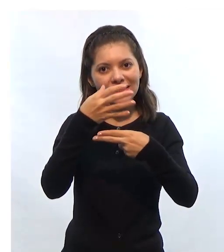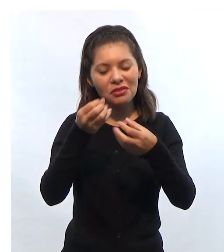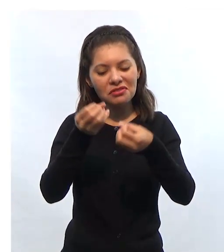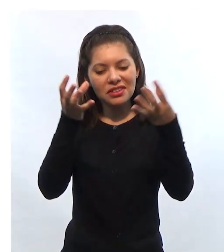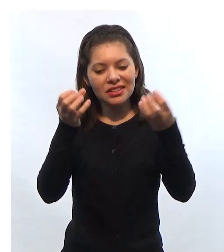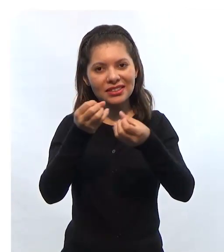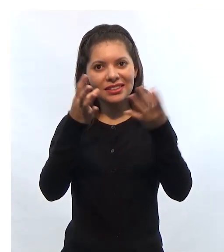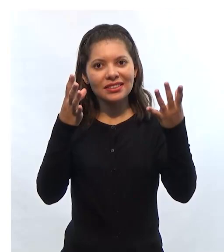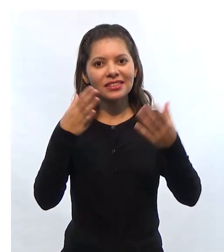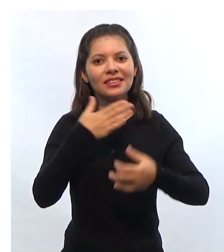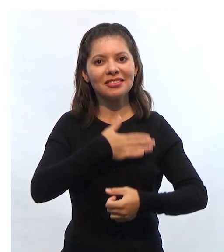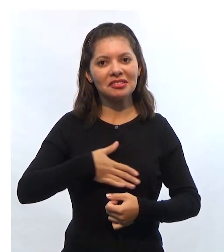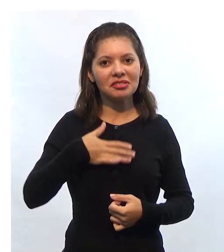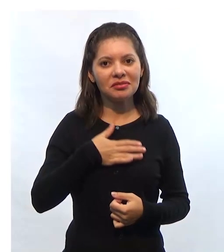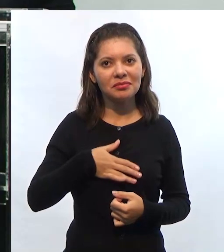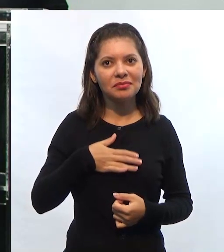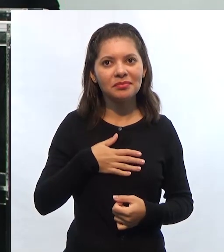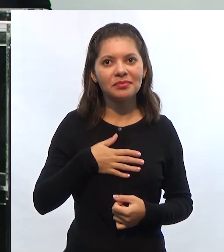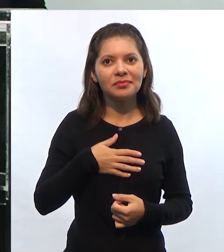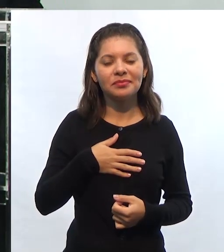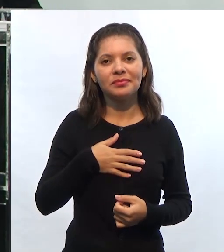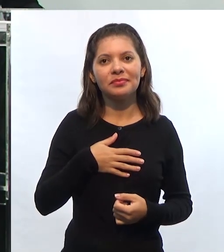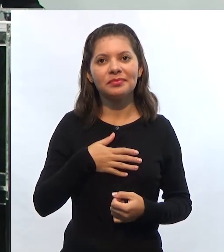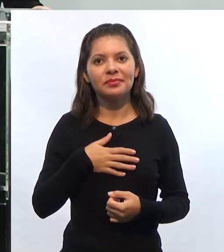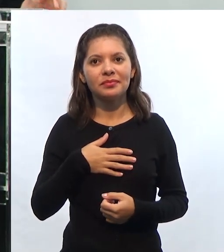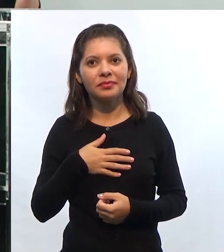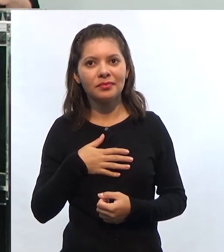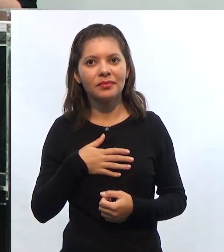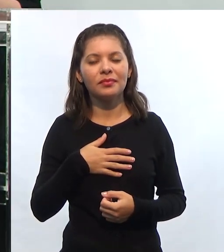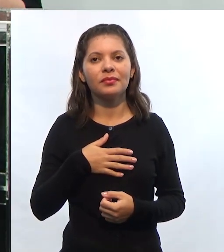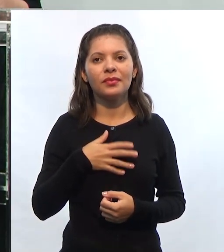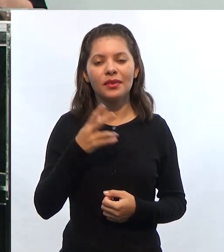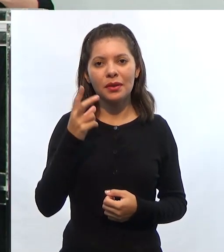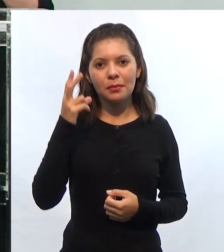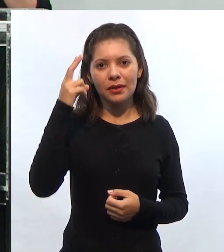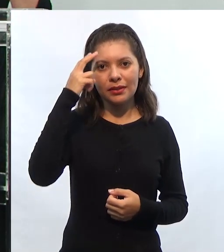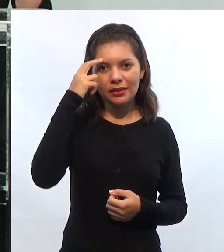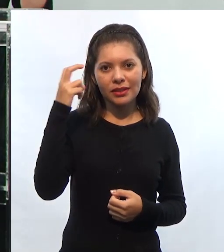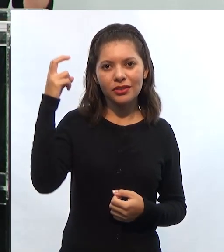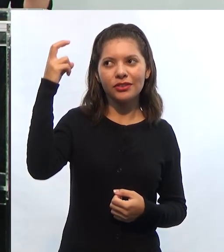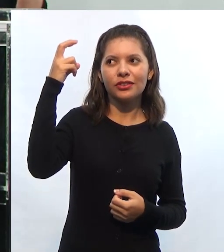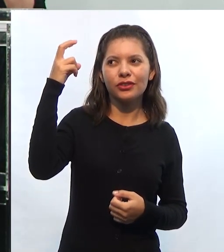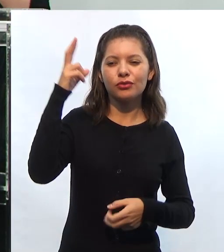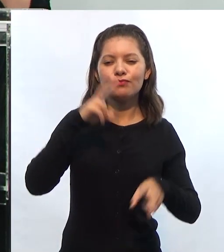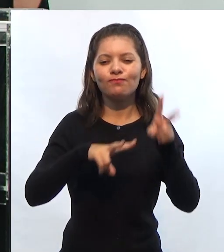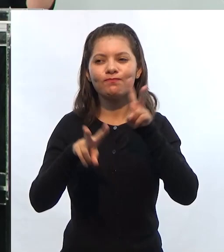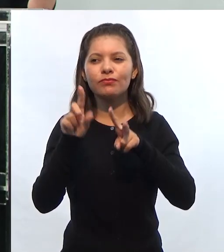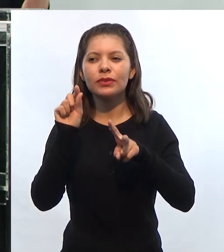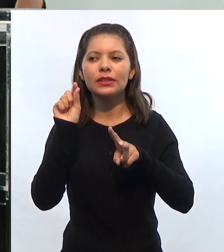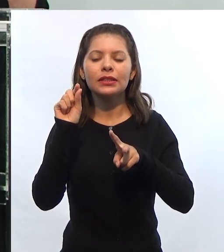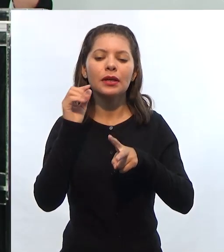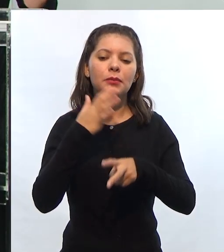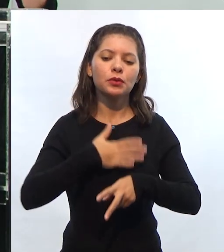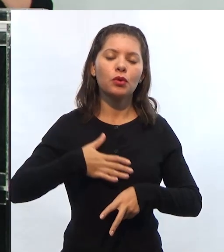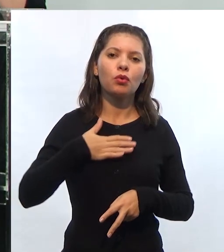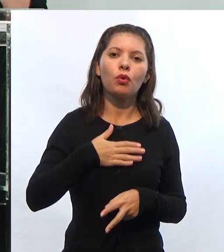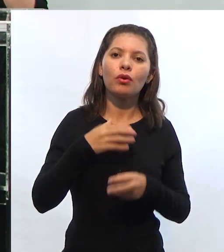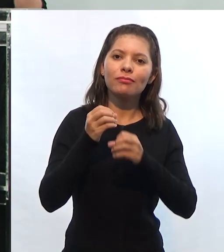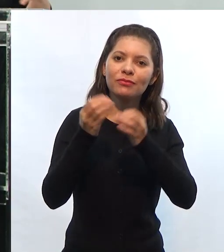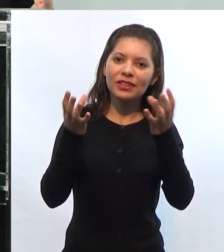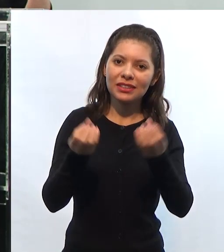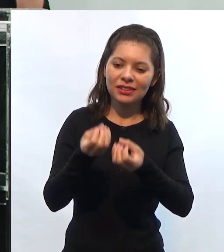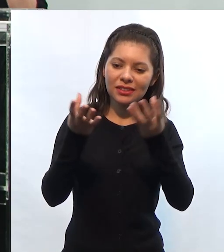oferecem produtos de acordo com os nossos gostos. Então, eles têm já é uma inteligência artificial que vai vendo tudo que você gosta e vai